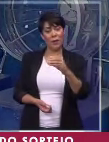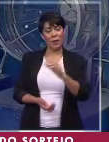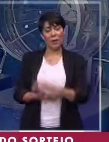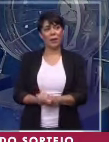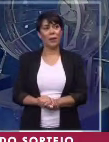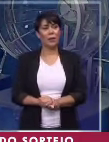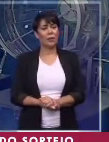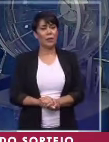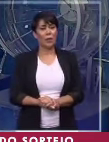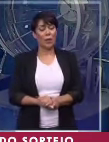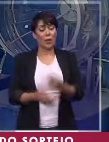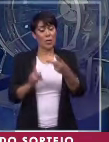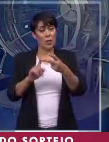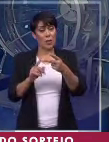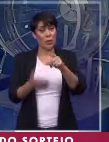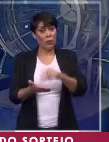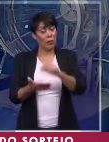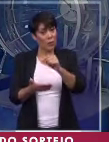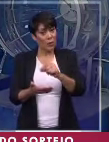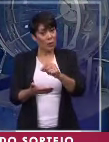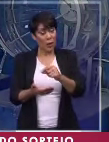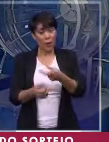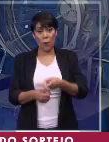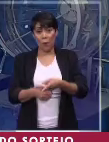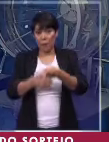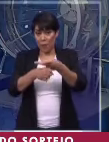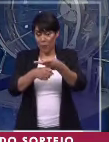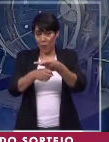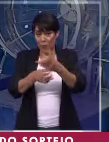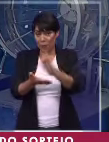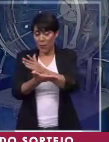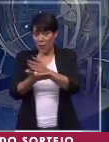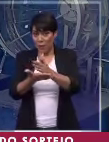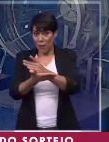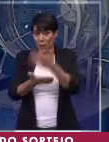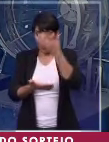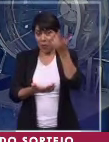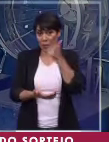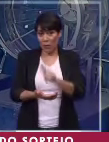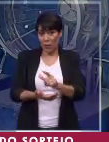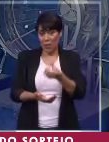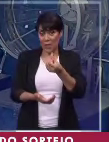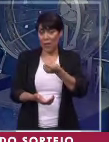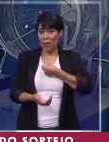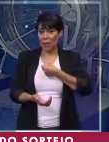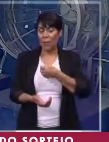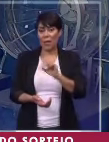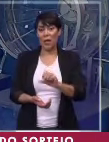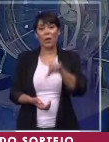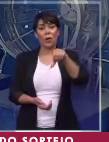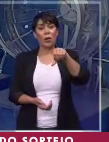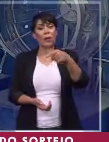R$ 4.851.001,87. Já no segundo sorteio, o valor que será distribuído entre os acertadores dos seis números será de